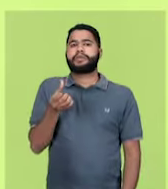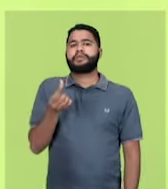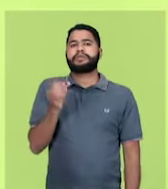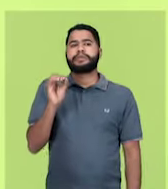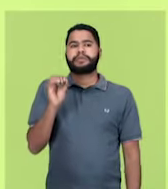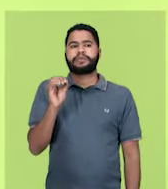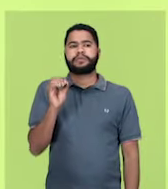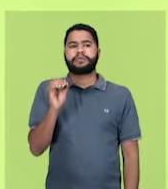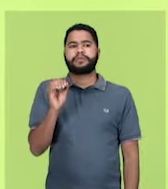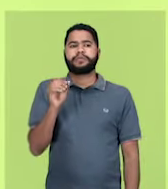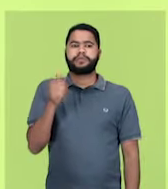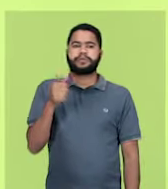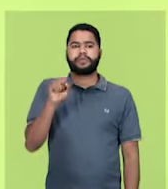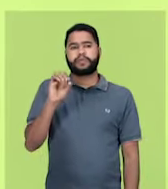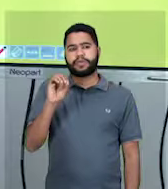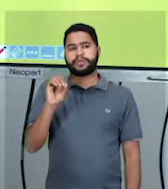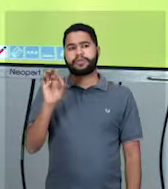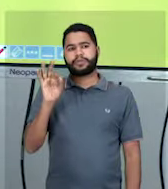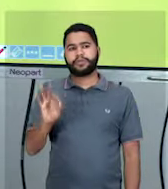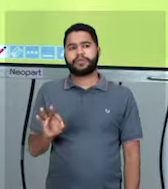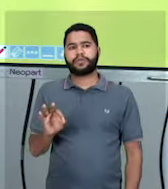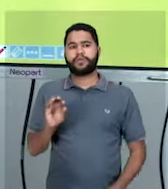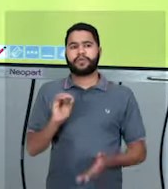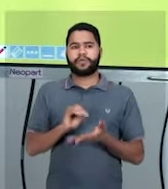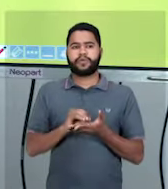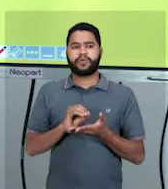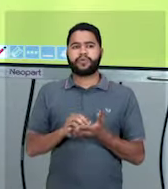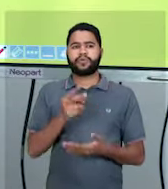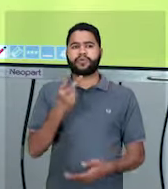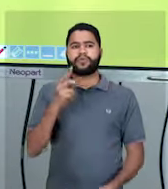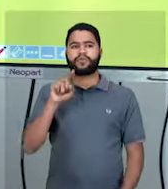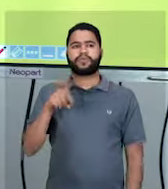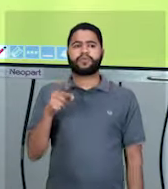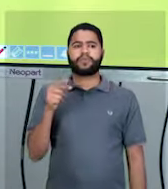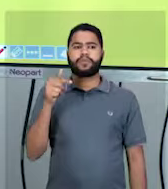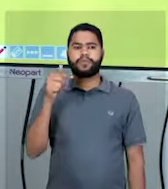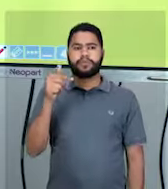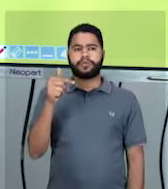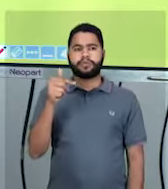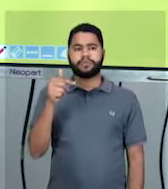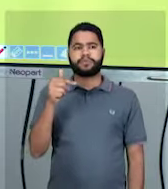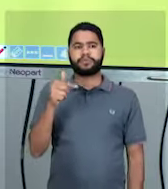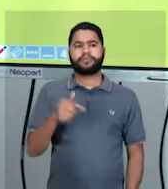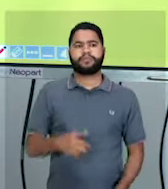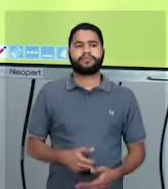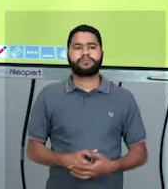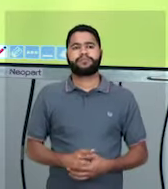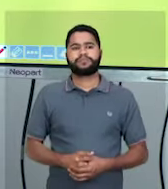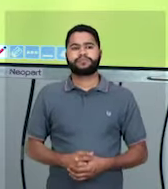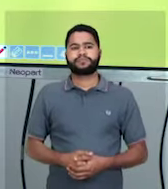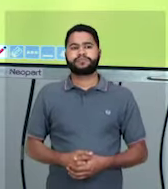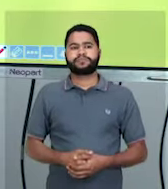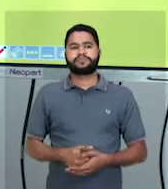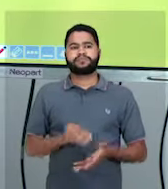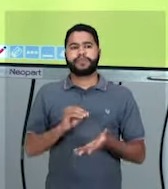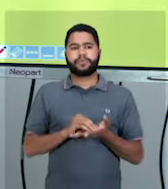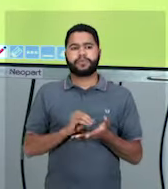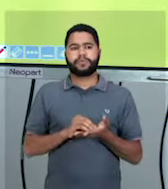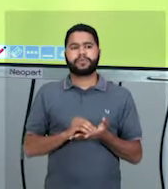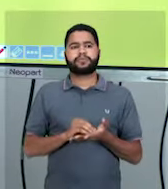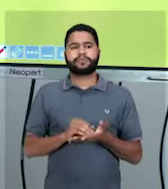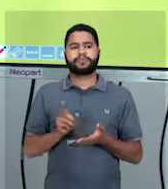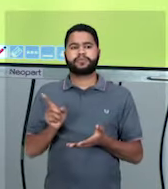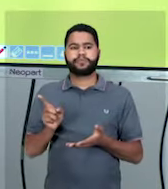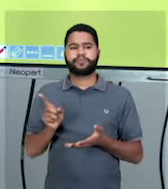daria 180 certinho. Então falta aqui 2,7, 2,7, 2,7, que vai ficar faltando aqui,